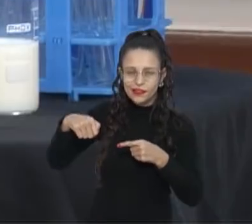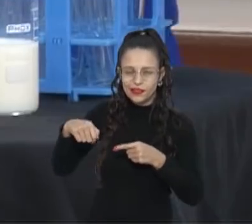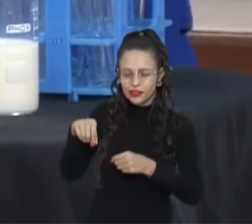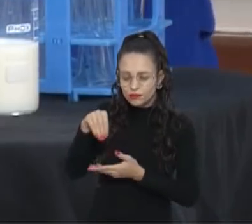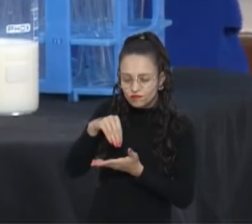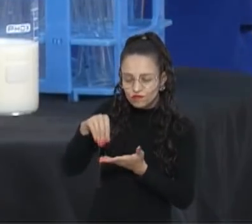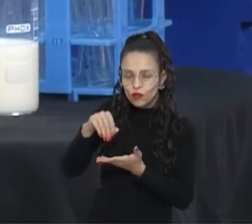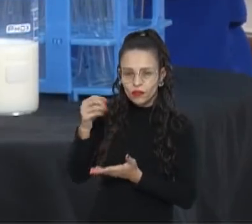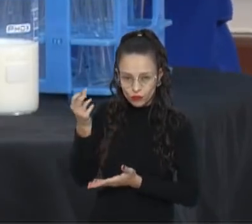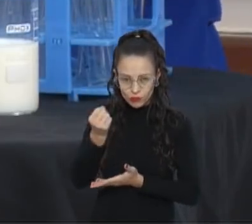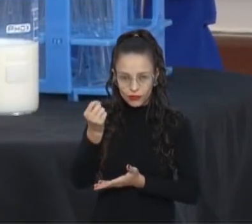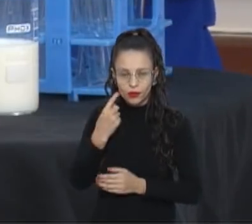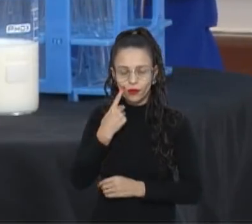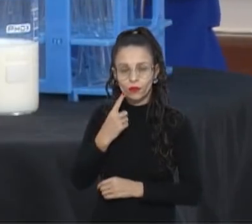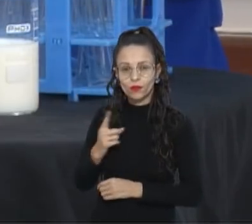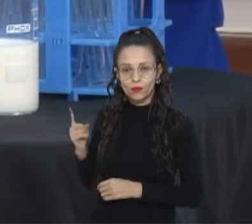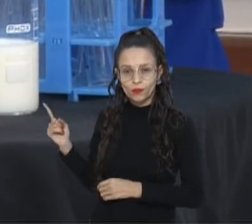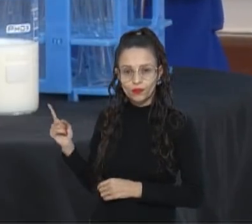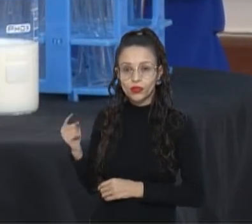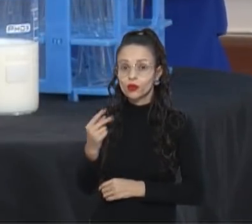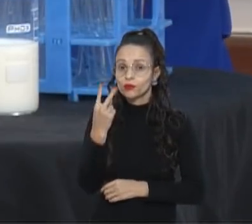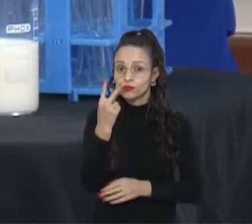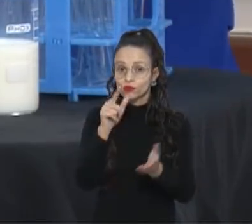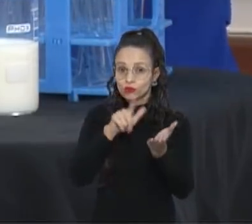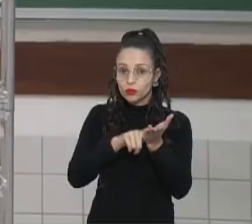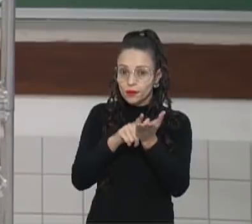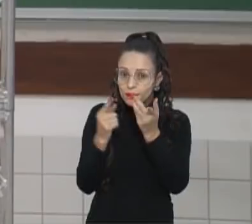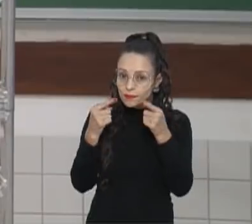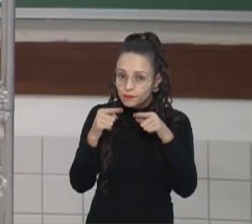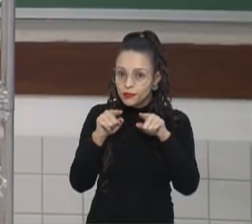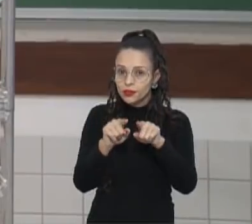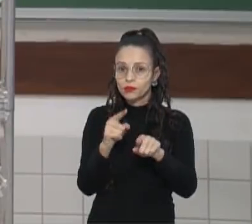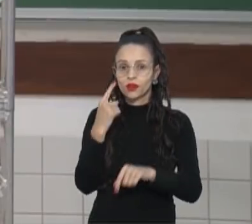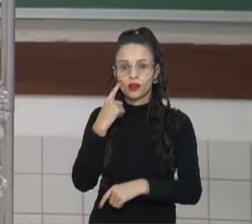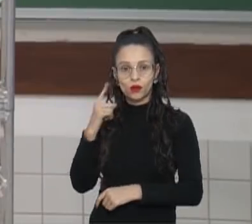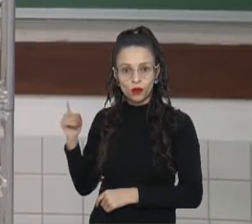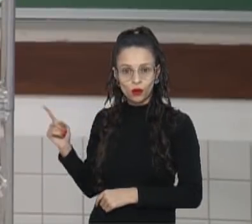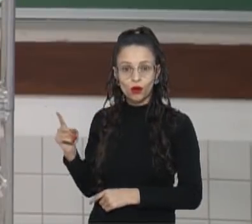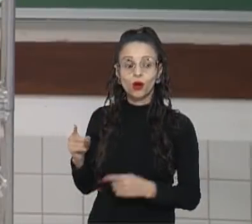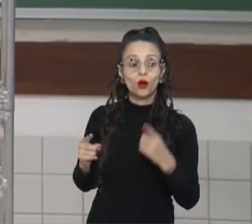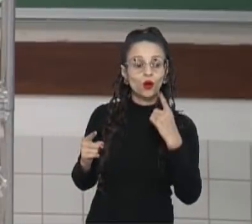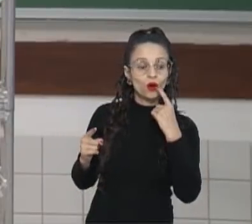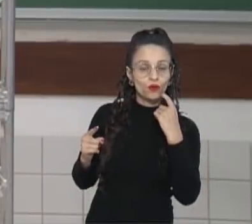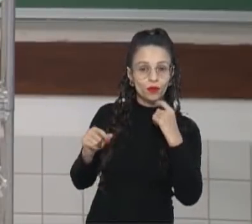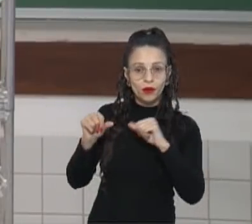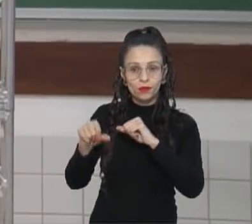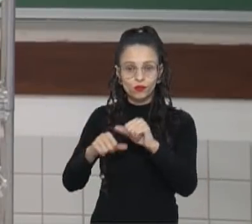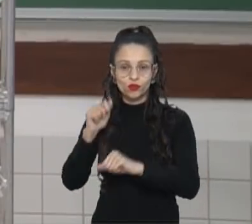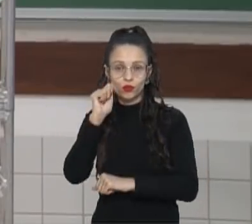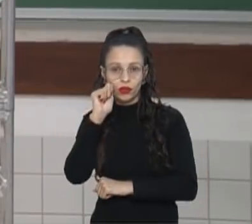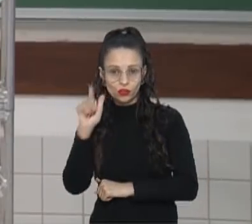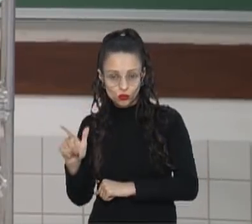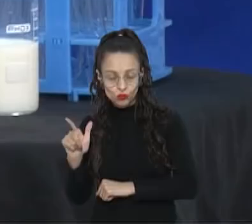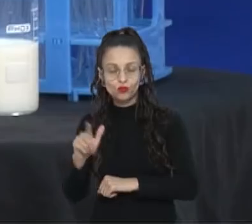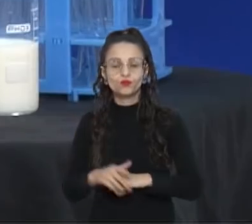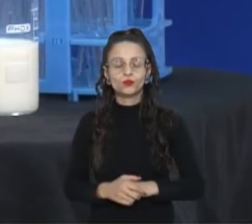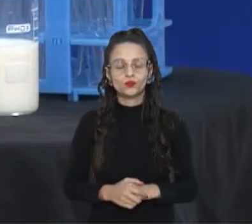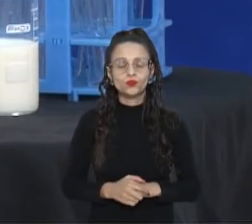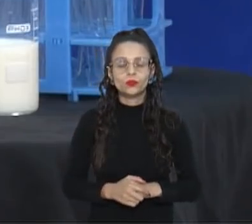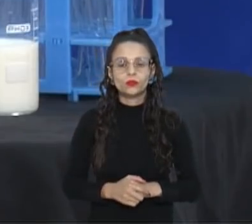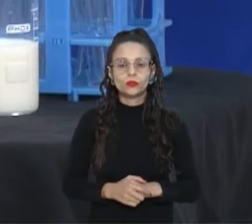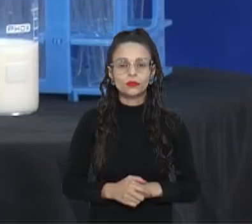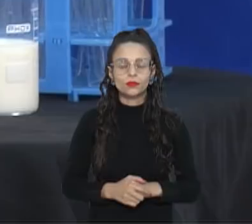tempo. Olá. O papel vermelho ficou azul. Então, para o papel de tornassol, o resultado é ficar